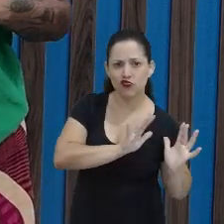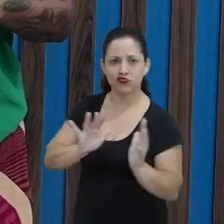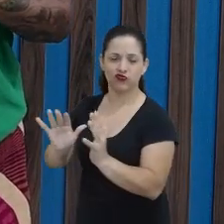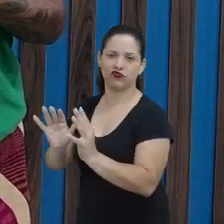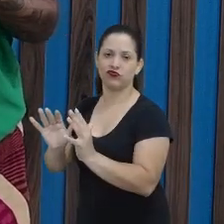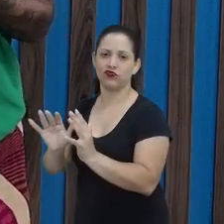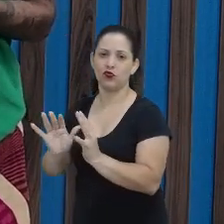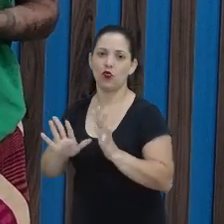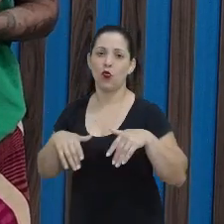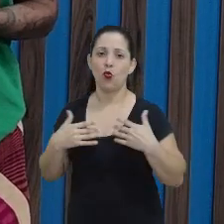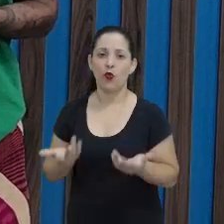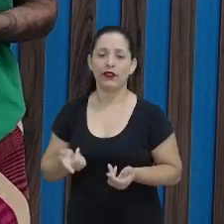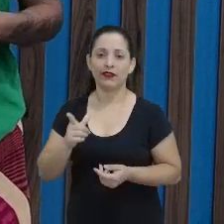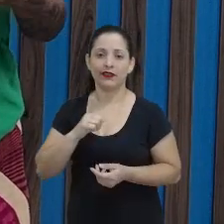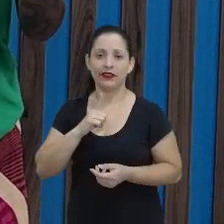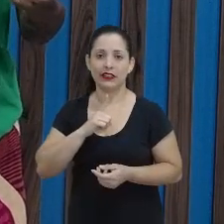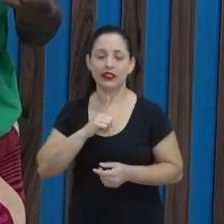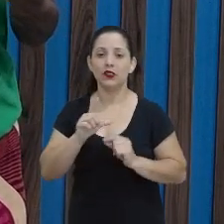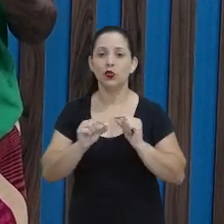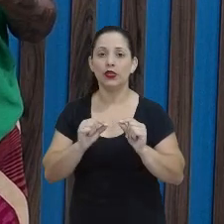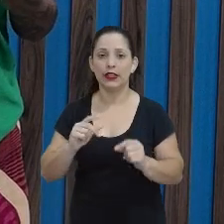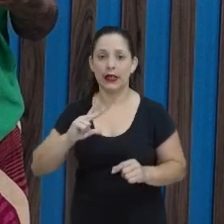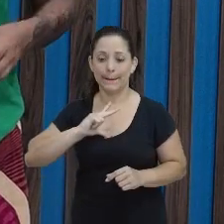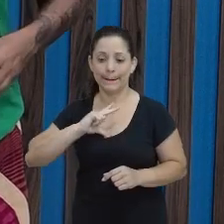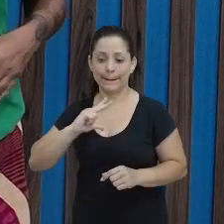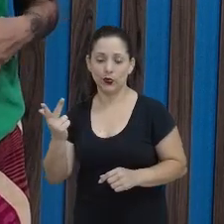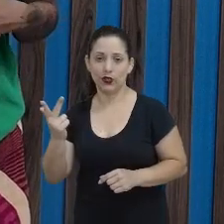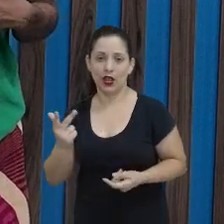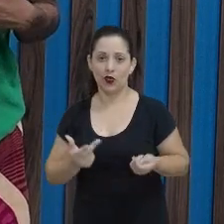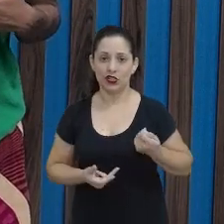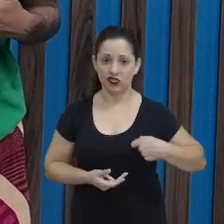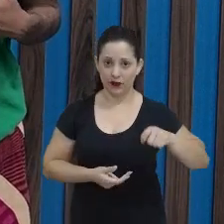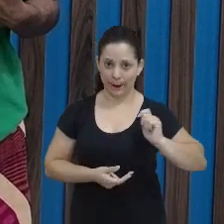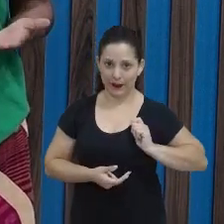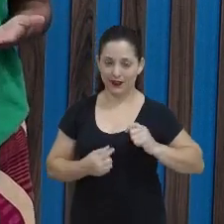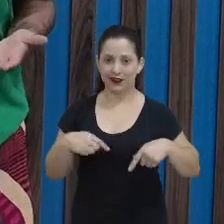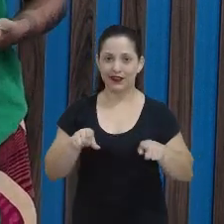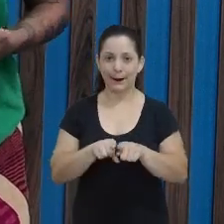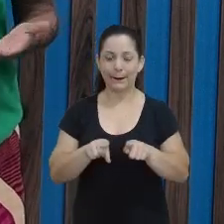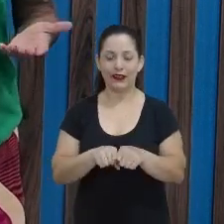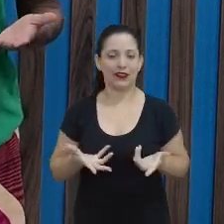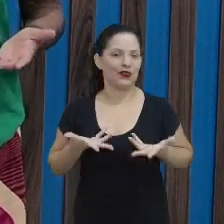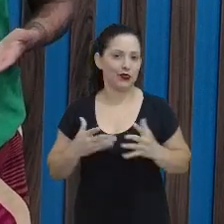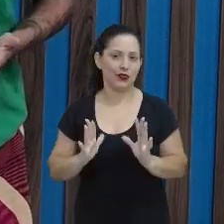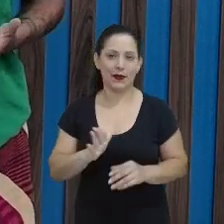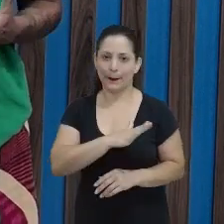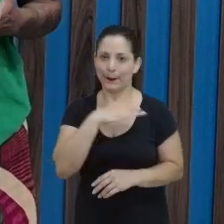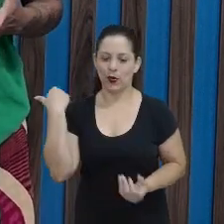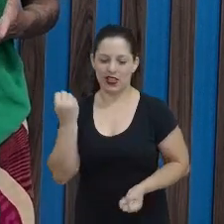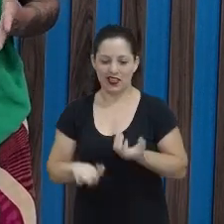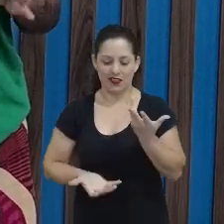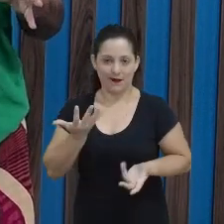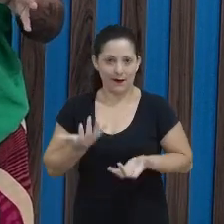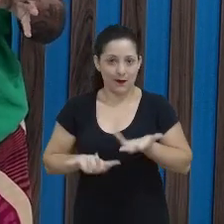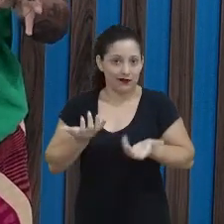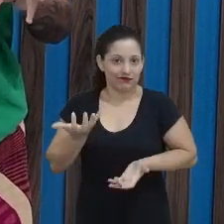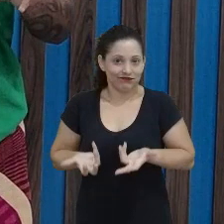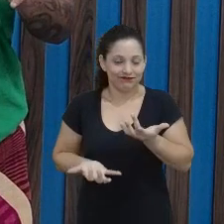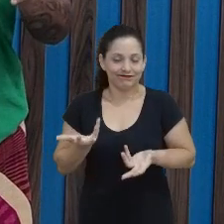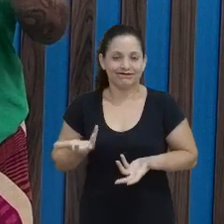época das grandes potências que se tinha, que era Portugal e Espanha, para não morrerem queimados à fogueira. E